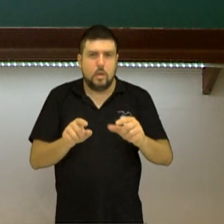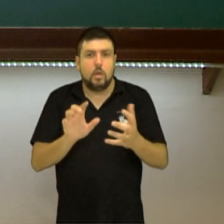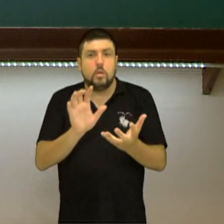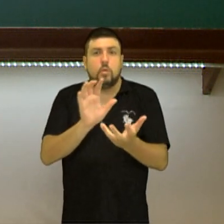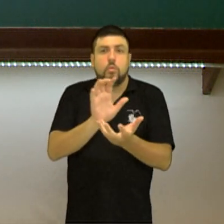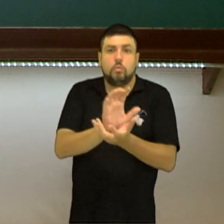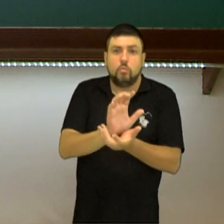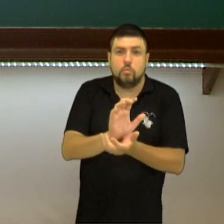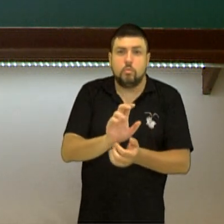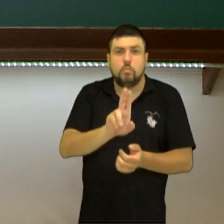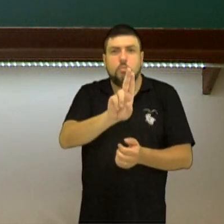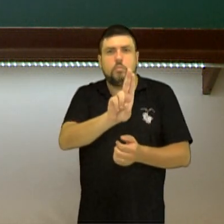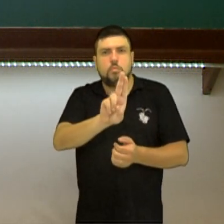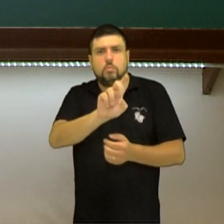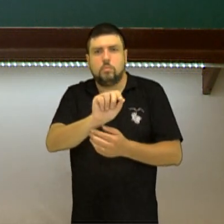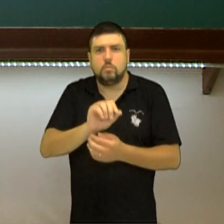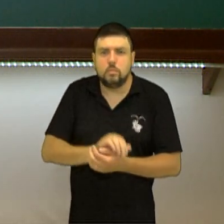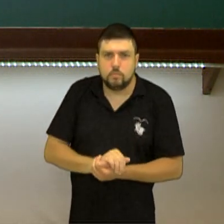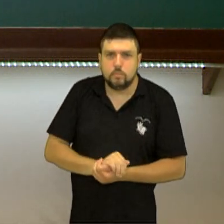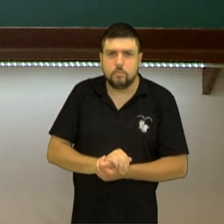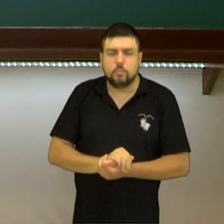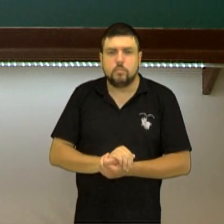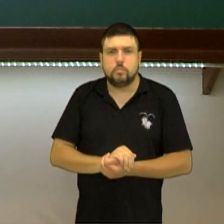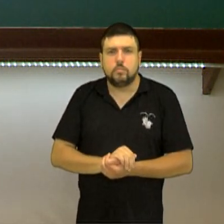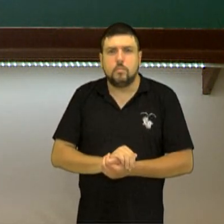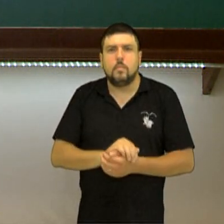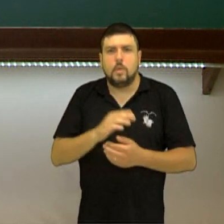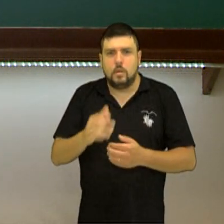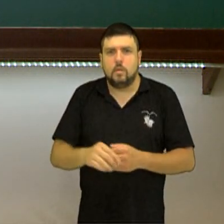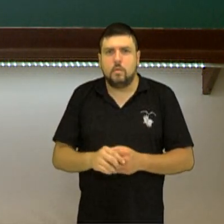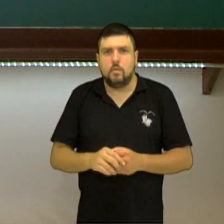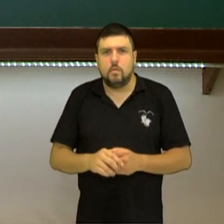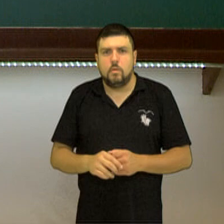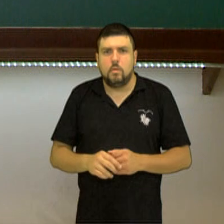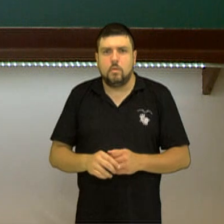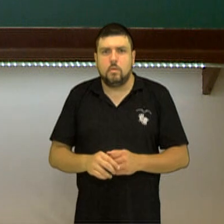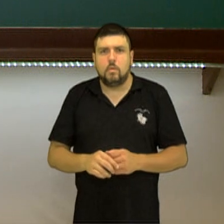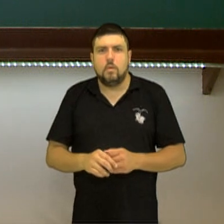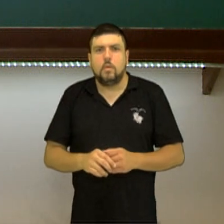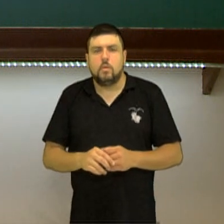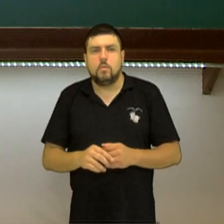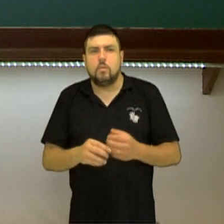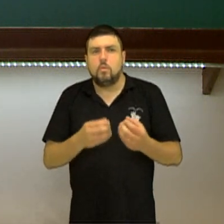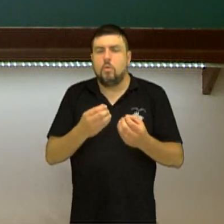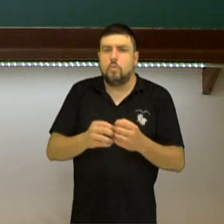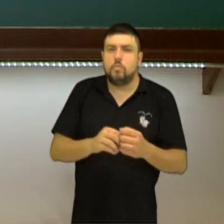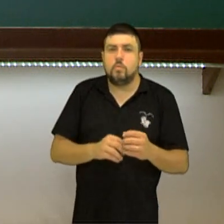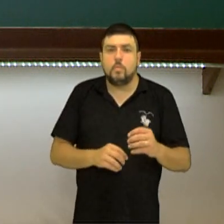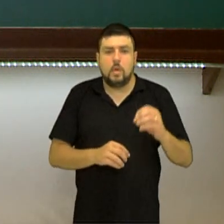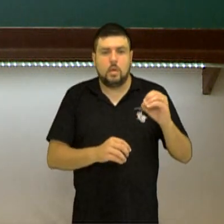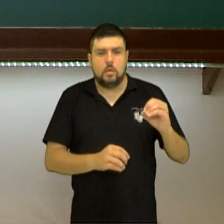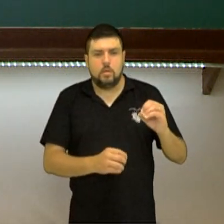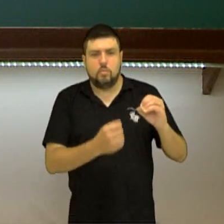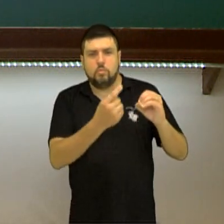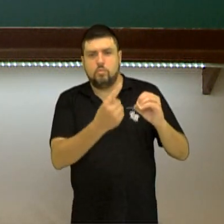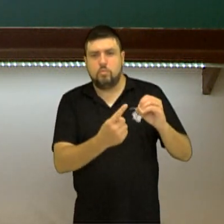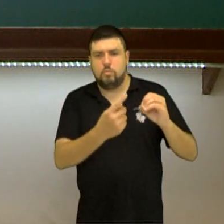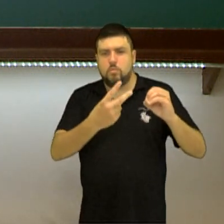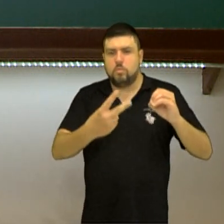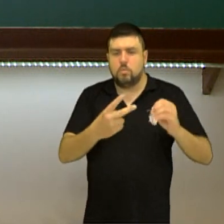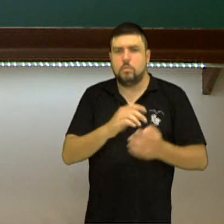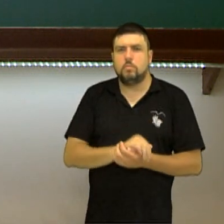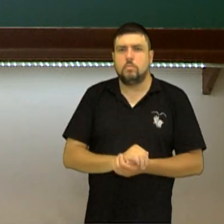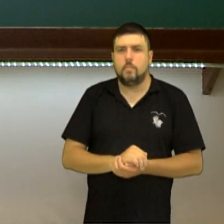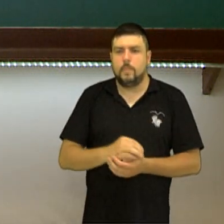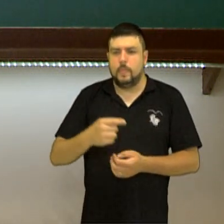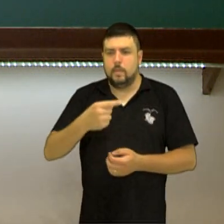direita da unidade, expoente negativo, menos 1, menos 2, menos 3. Veja que a classe do algarismo 4 é menos 2, que é a